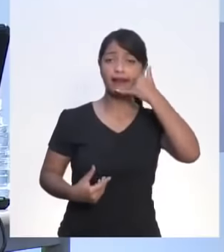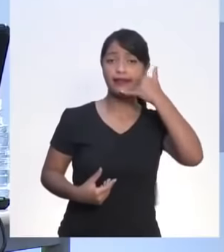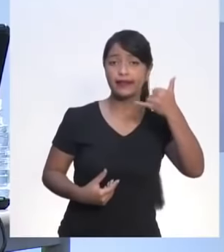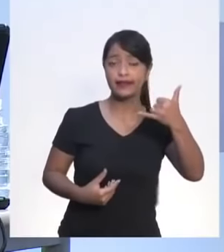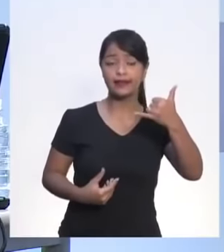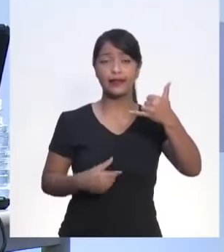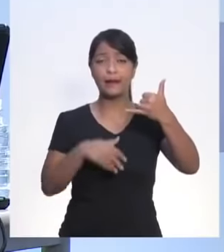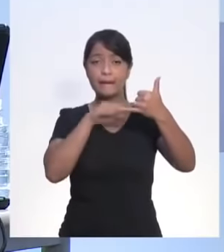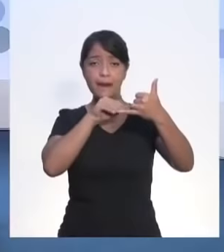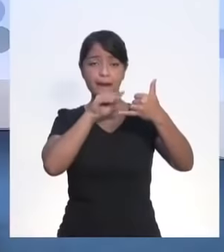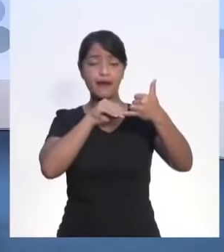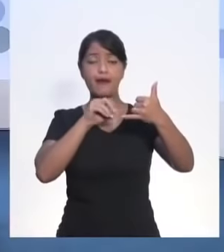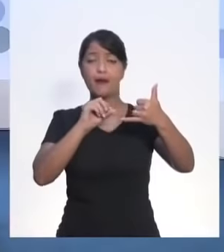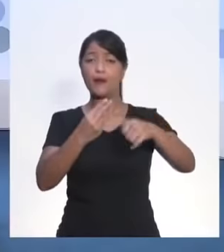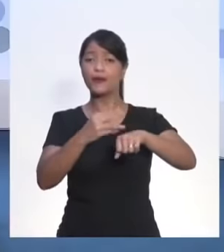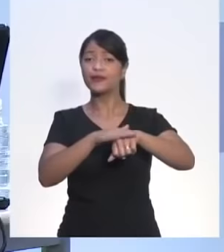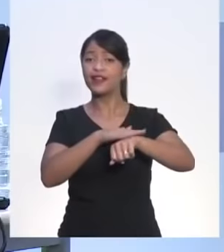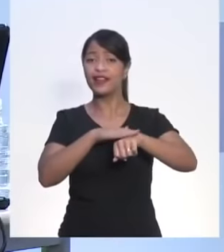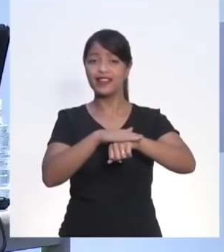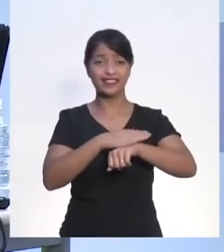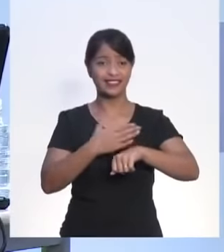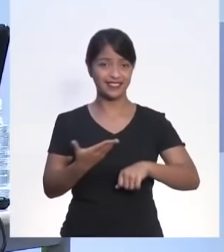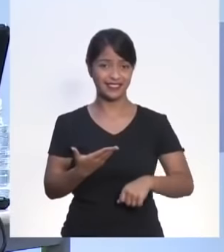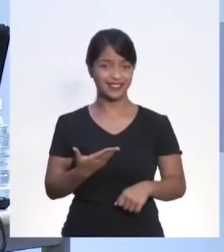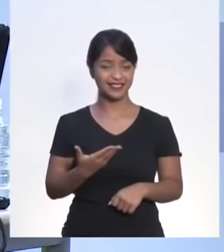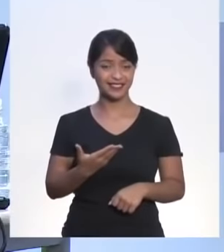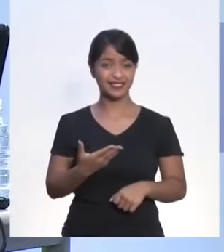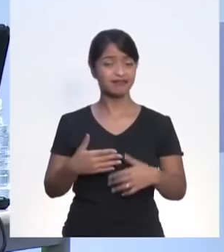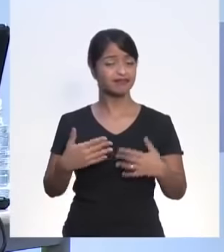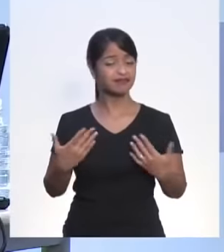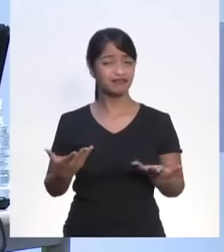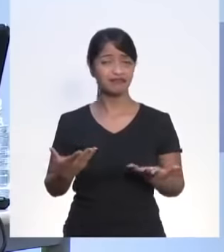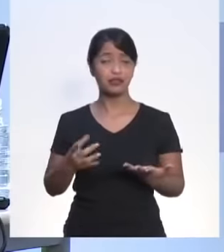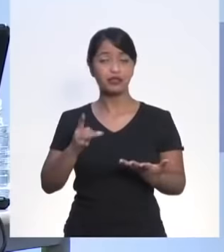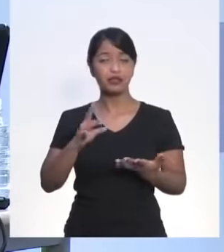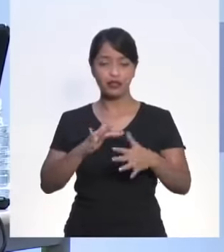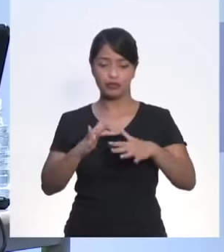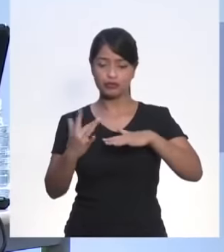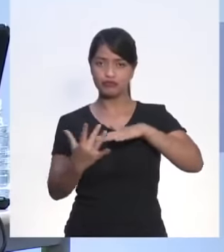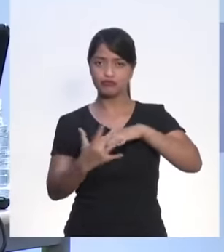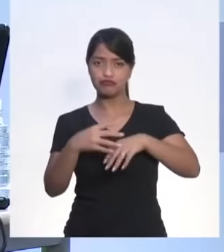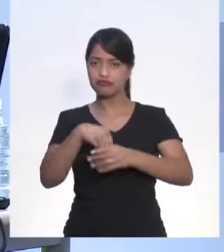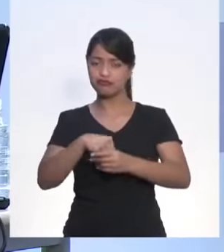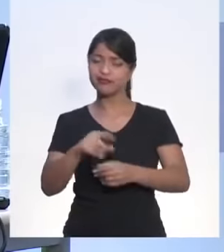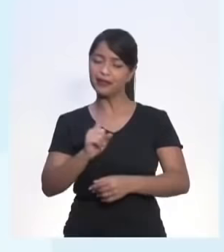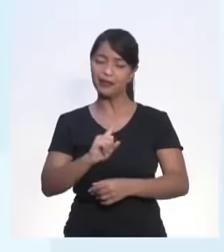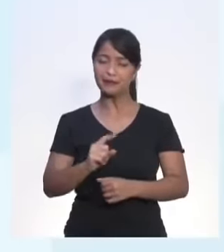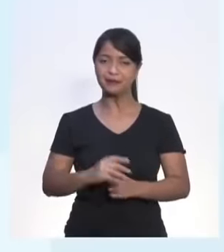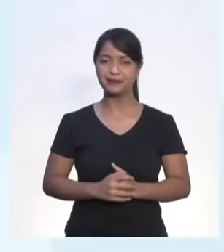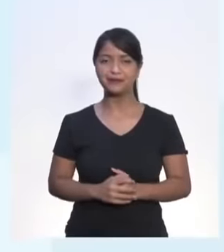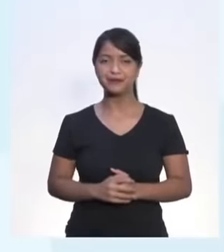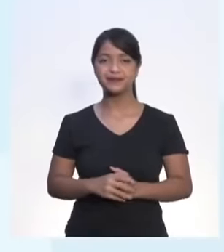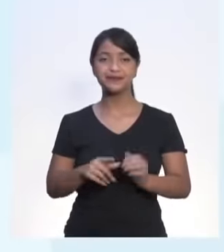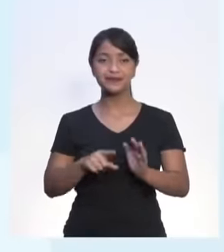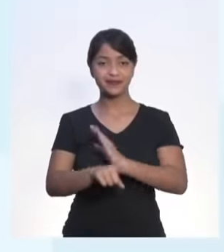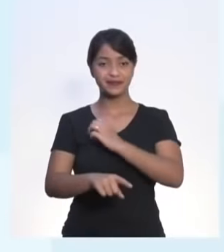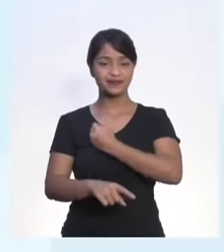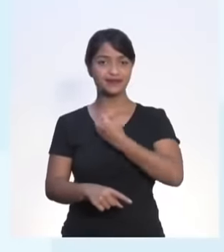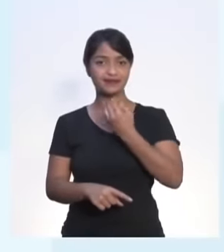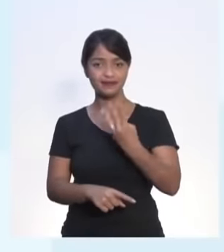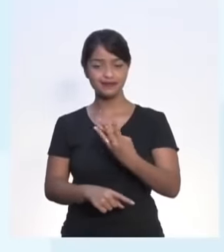alguma coisa, uma conversa. Então, não necessariamente só pelas redes sociais, ok? E a 3, aí